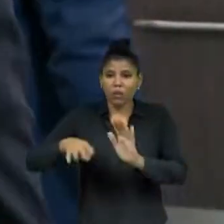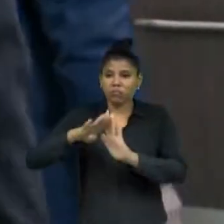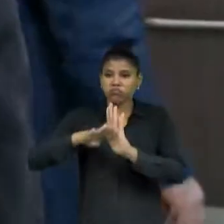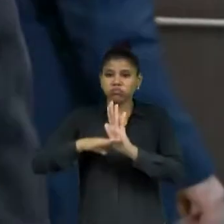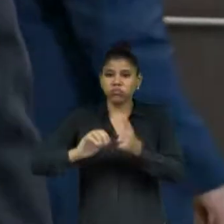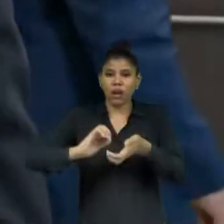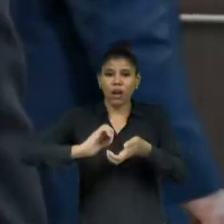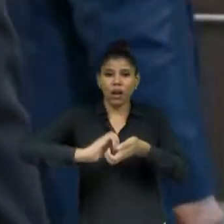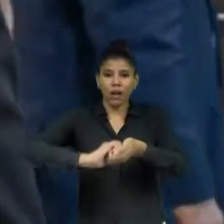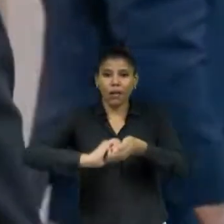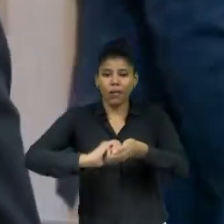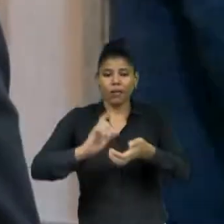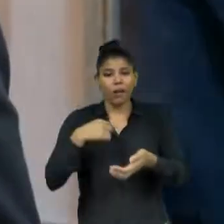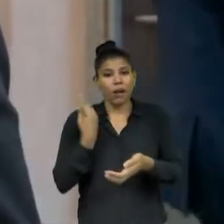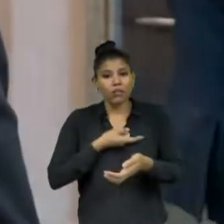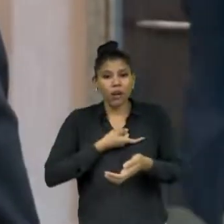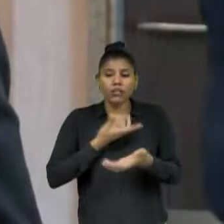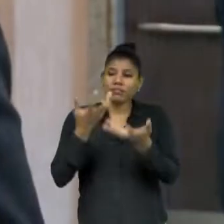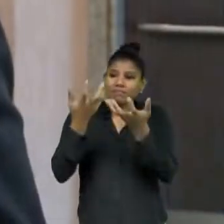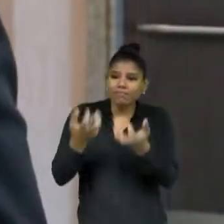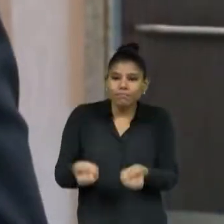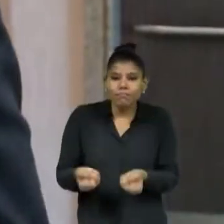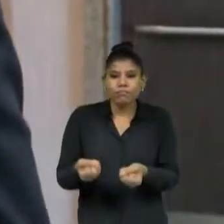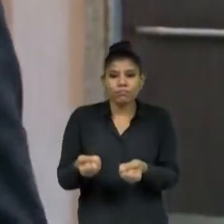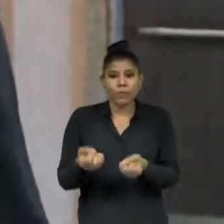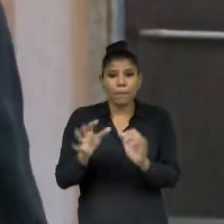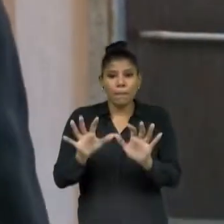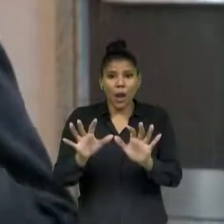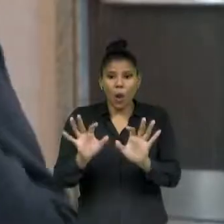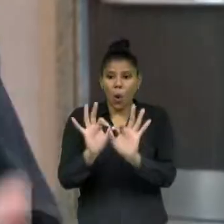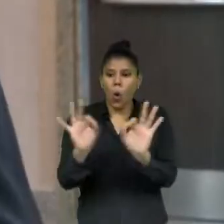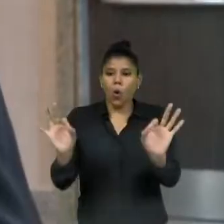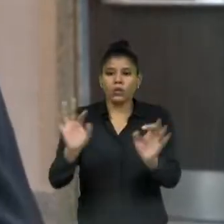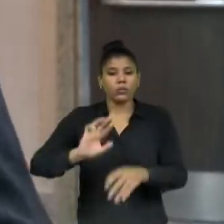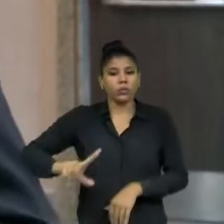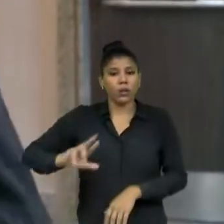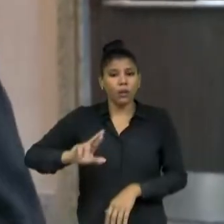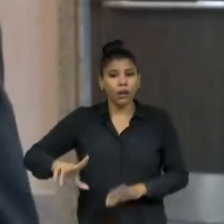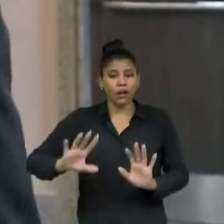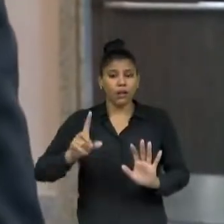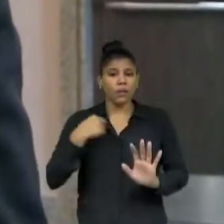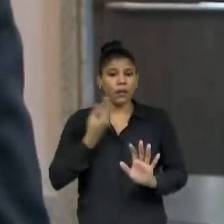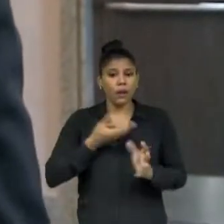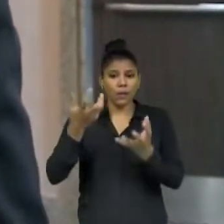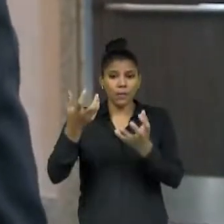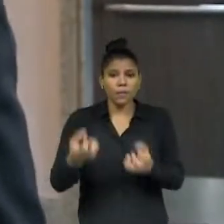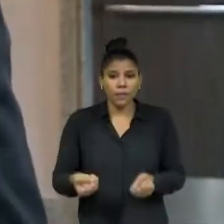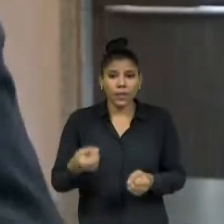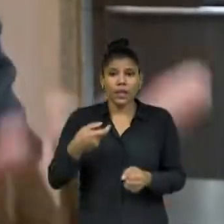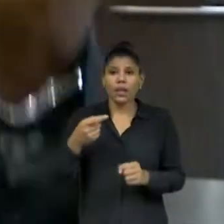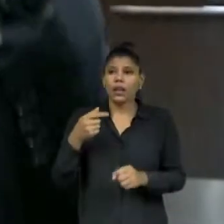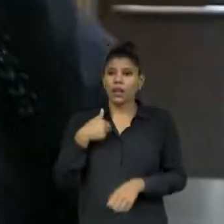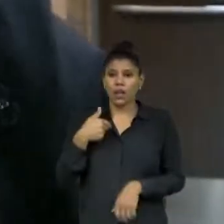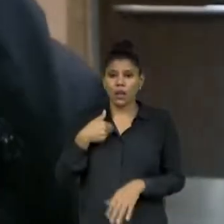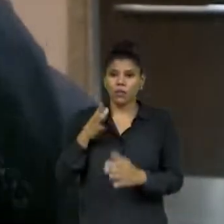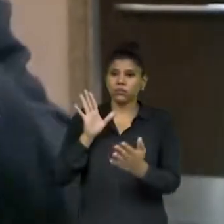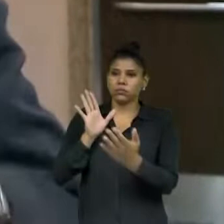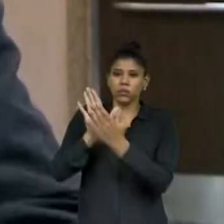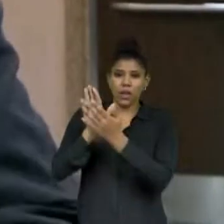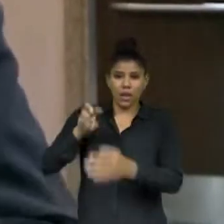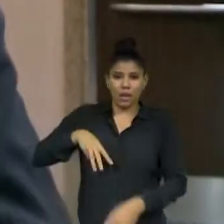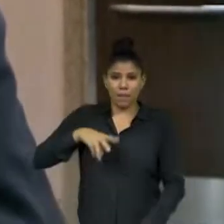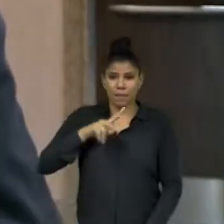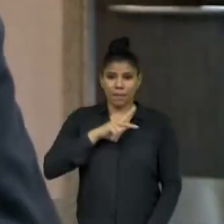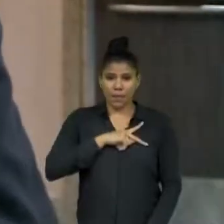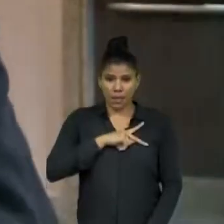distribuiu como pôde dentro do que foi imposto. Eu provoquei o Ministério Público, ainda no segundo semestre